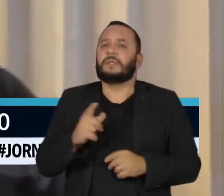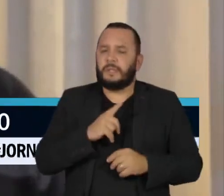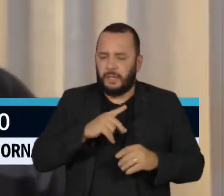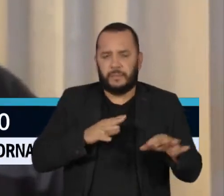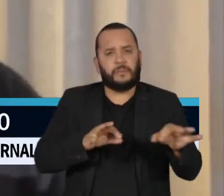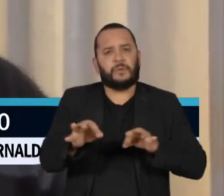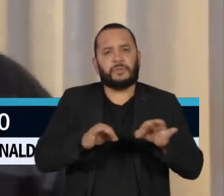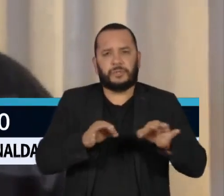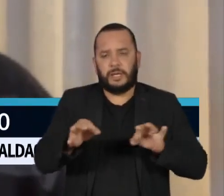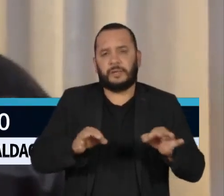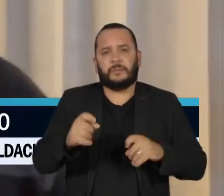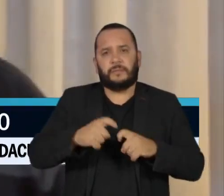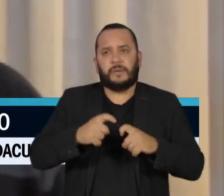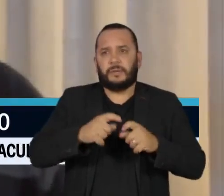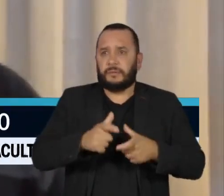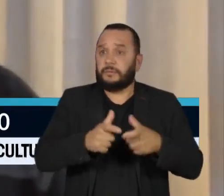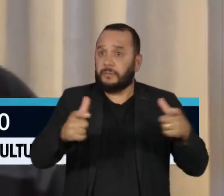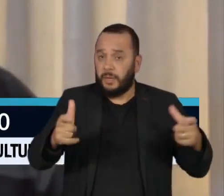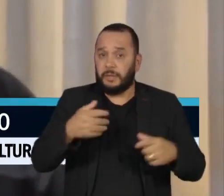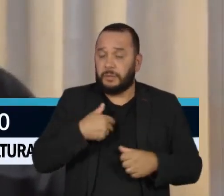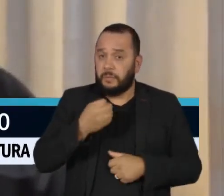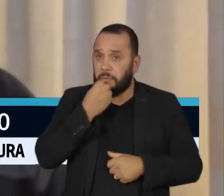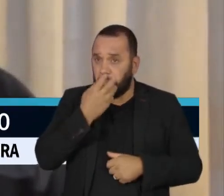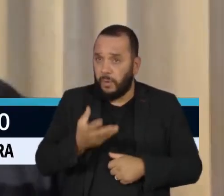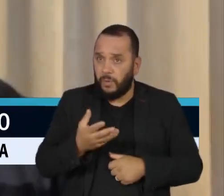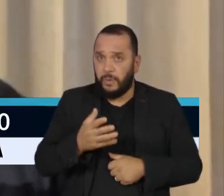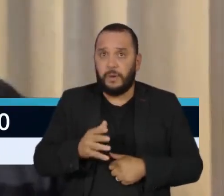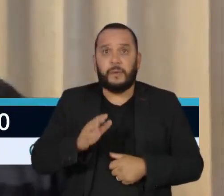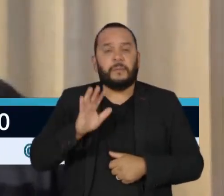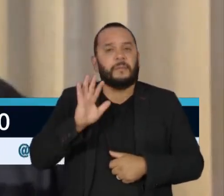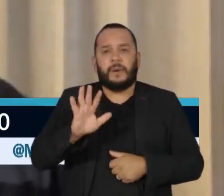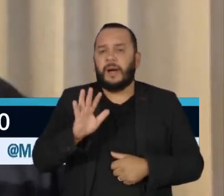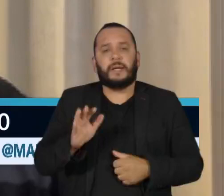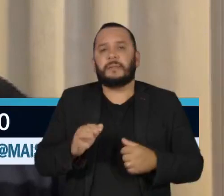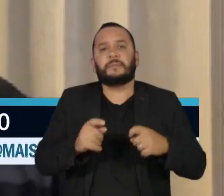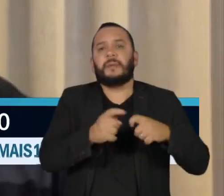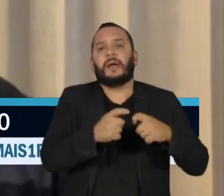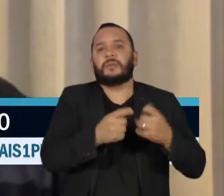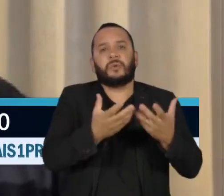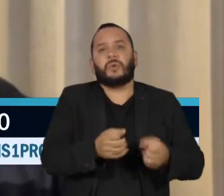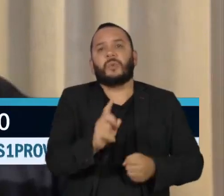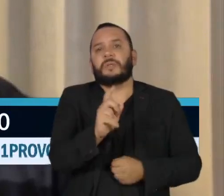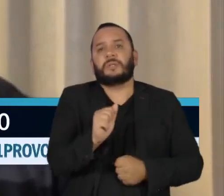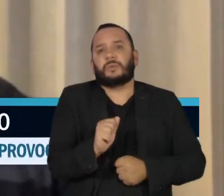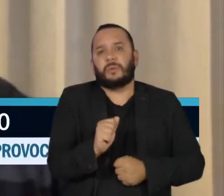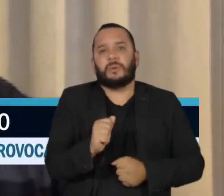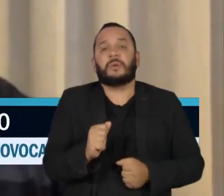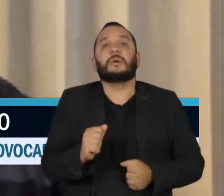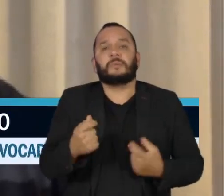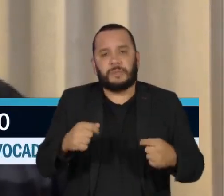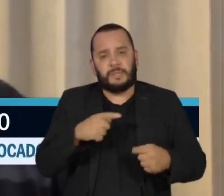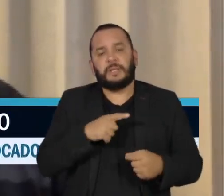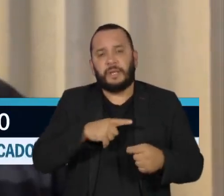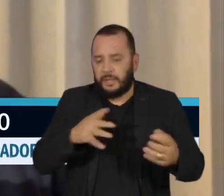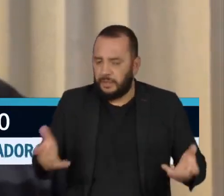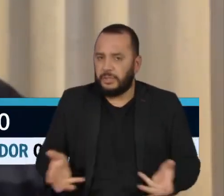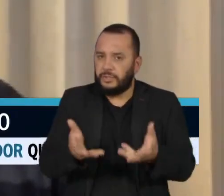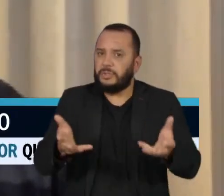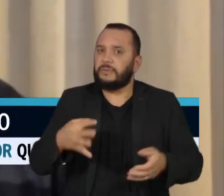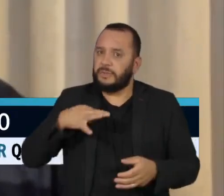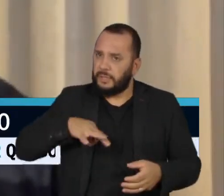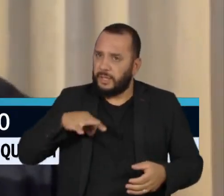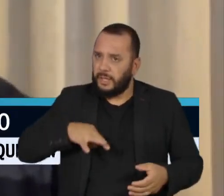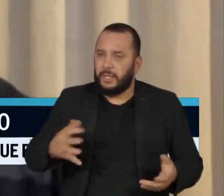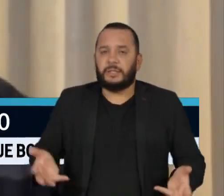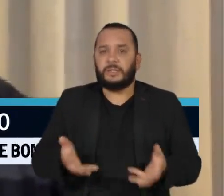até mais esse problema não foi aceito pelos médicos mas para isso já tem incentivo incentivo salarial incentivo de